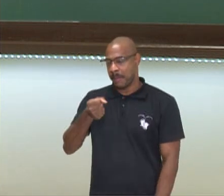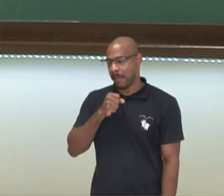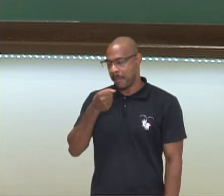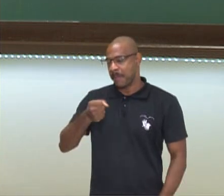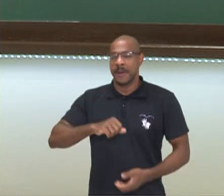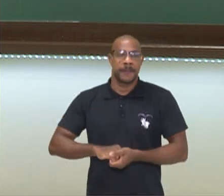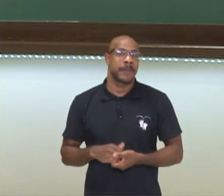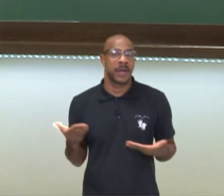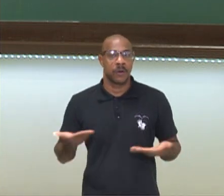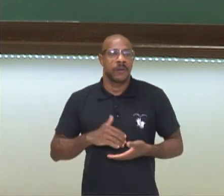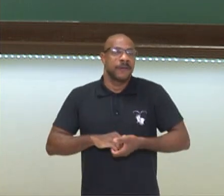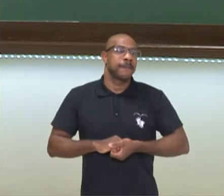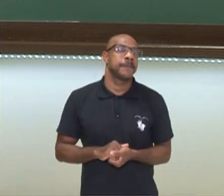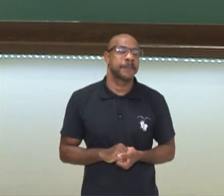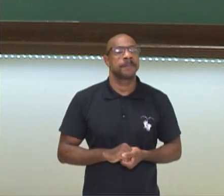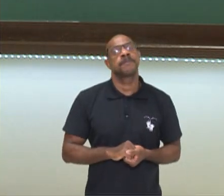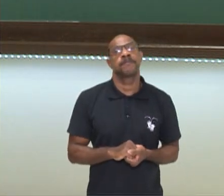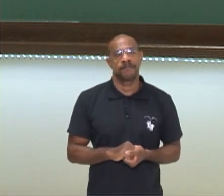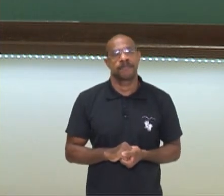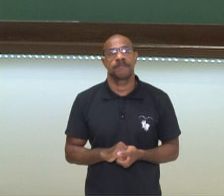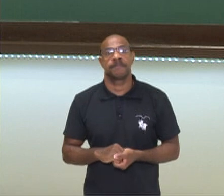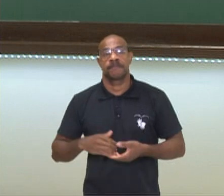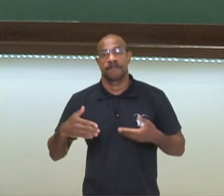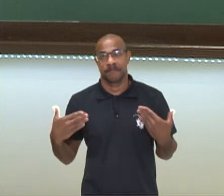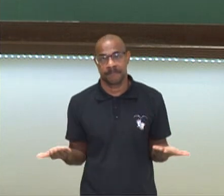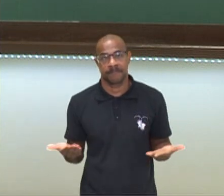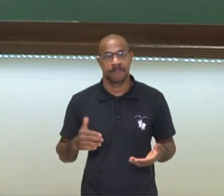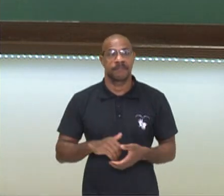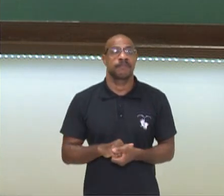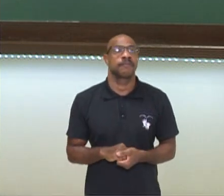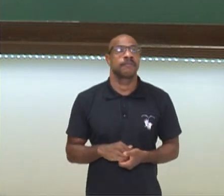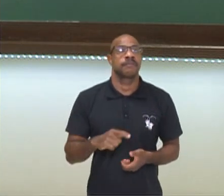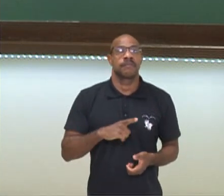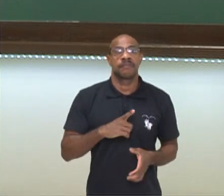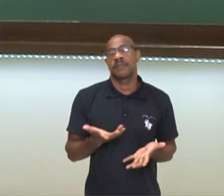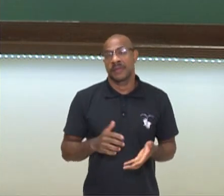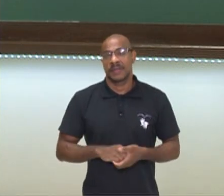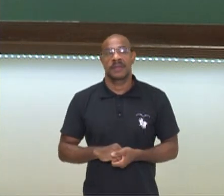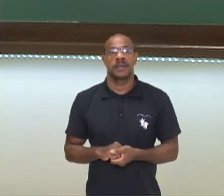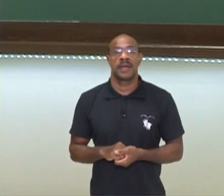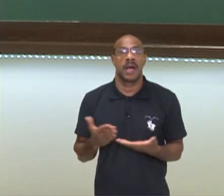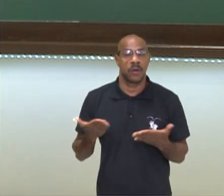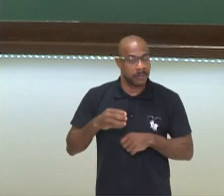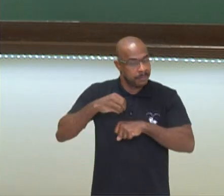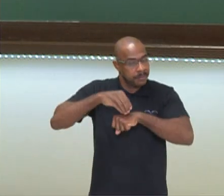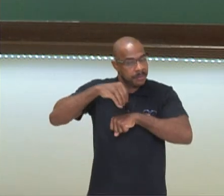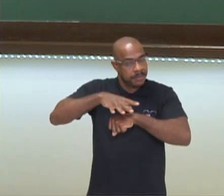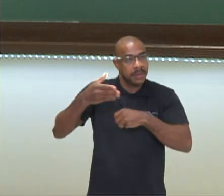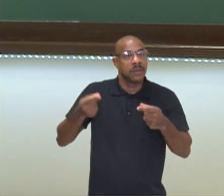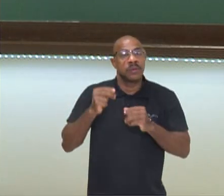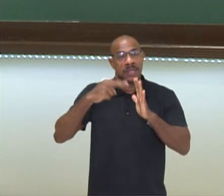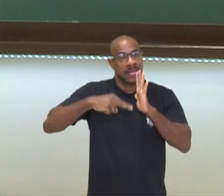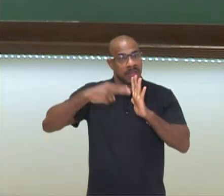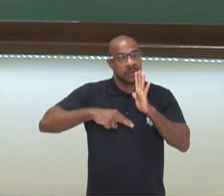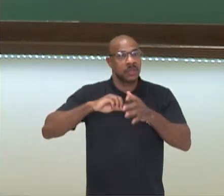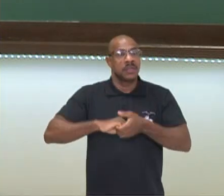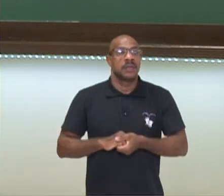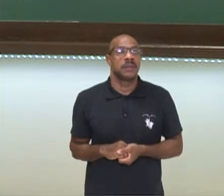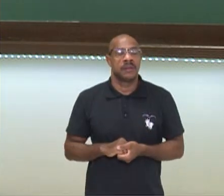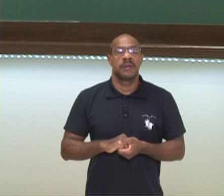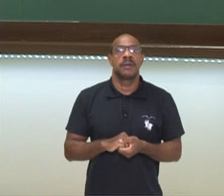com Mia Couto um baita de escritora aí tá uma recomendação do Professor Adriano aqui né coração da Leitura